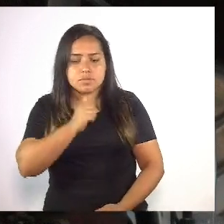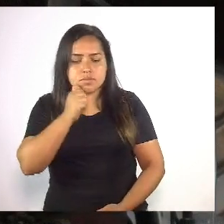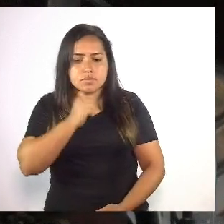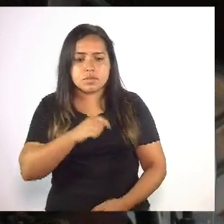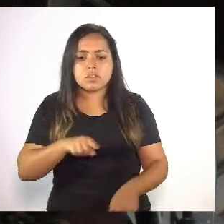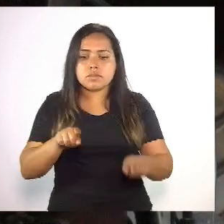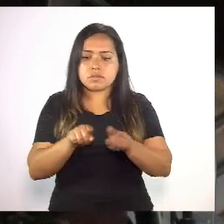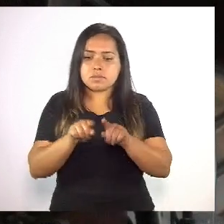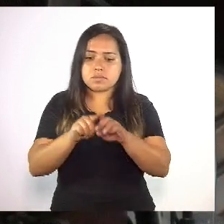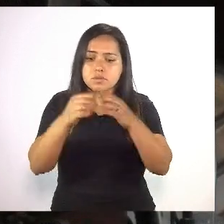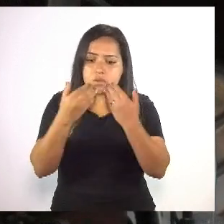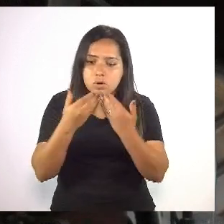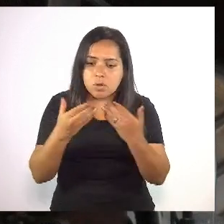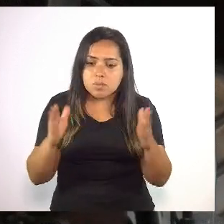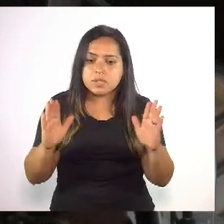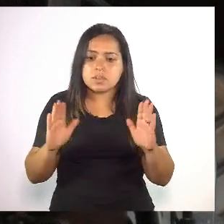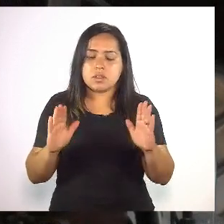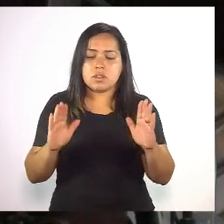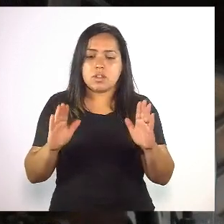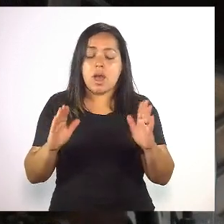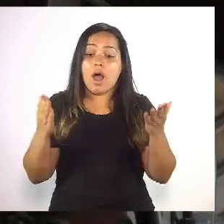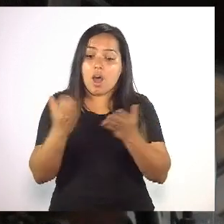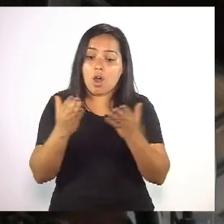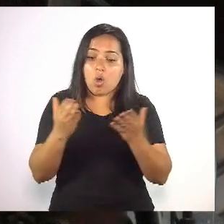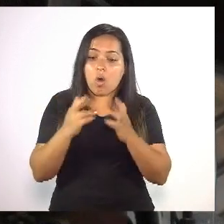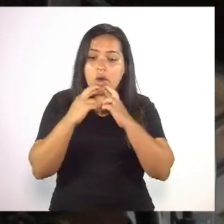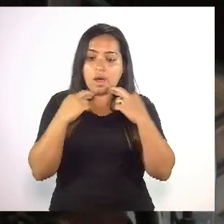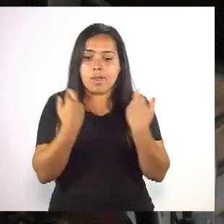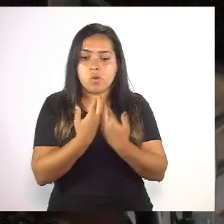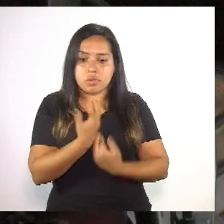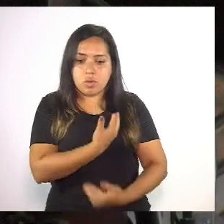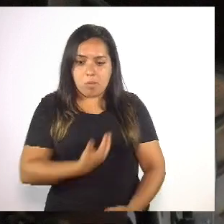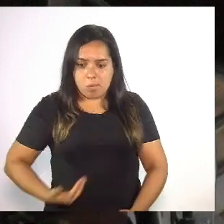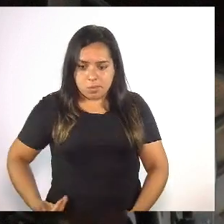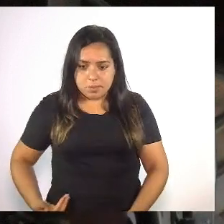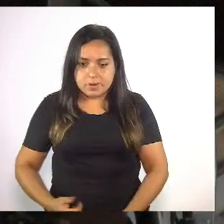Vamos começar agora a nossa audiência pública.